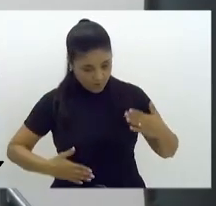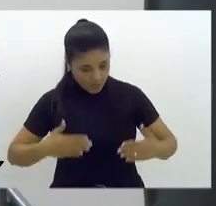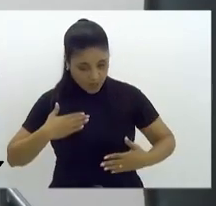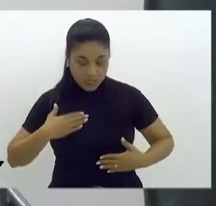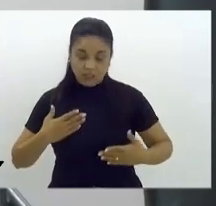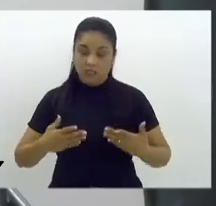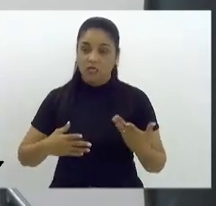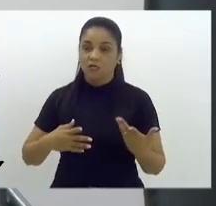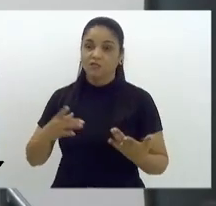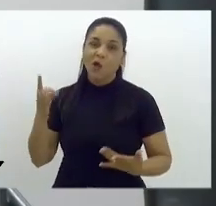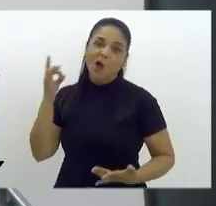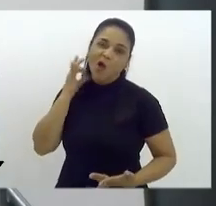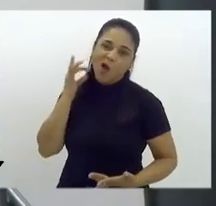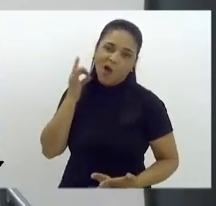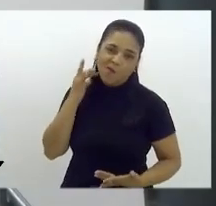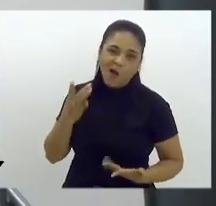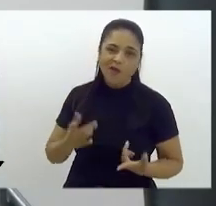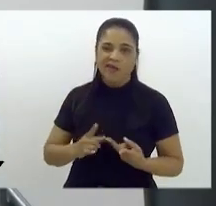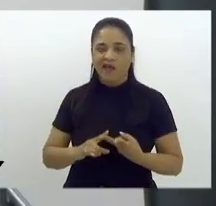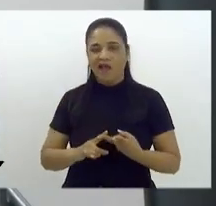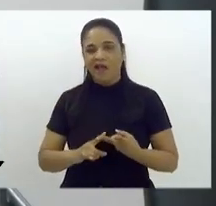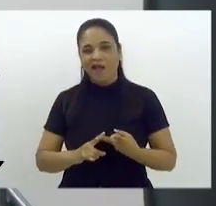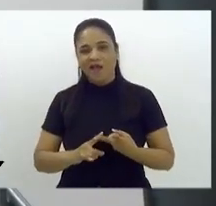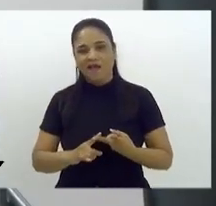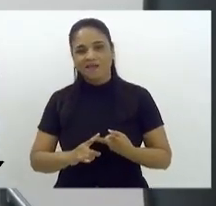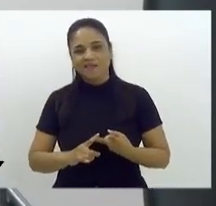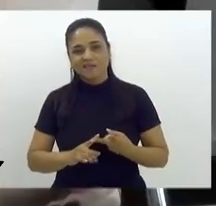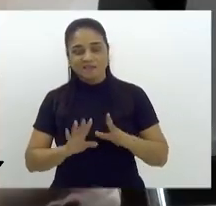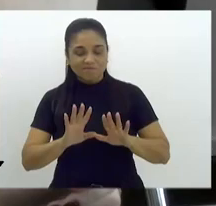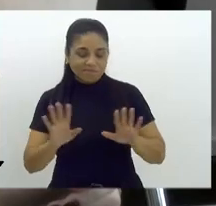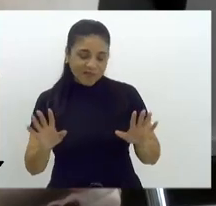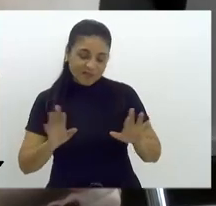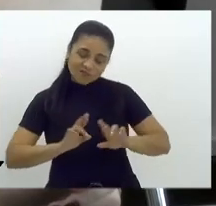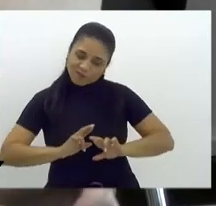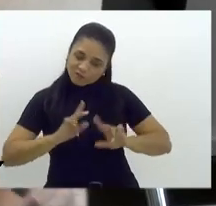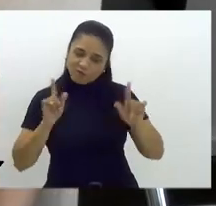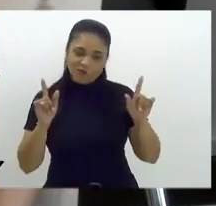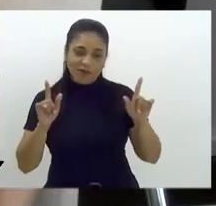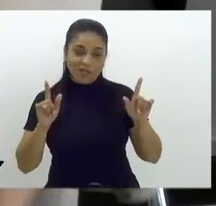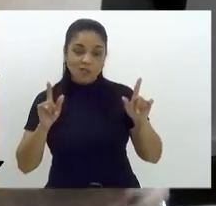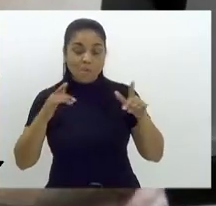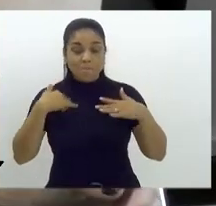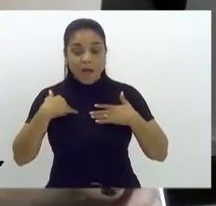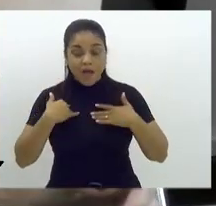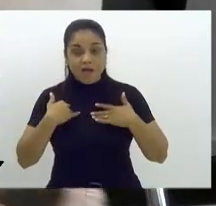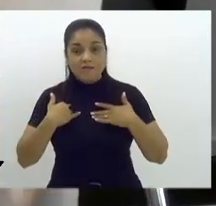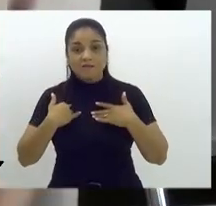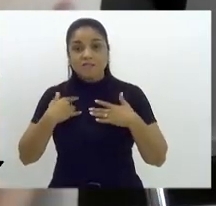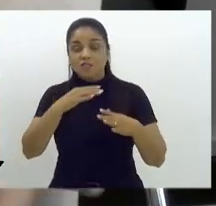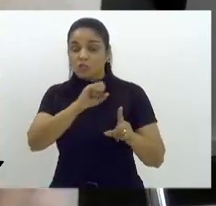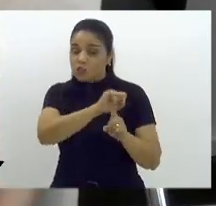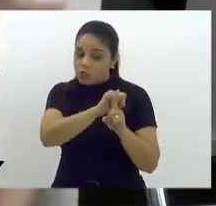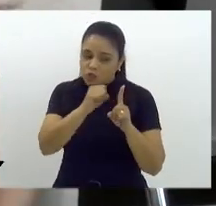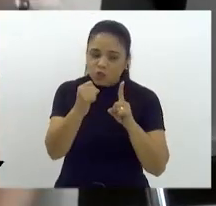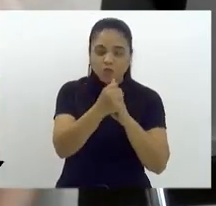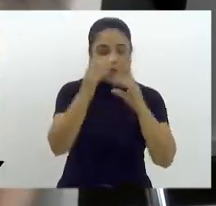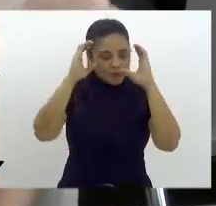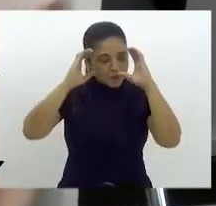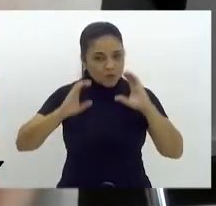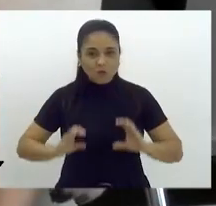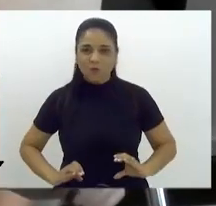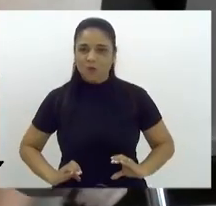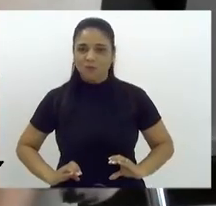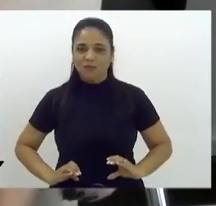tem que ser igual temos algumas diferenças mas é nós nós performamos socialmente nossos comportamentos eles são